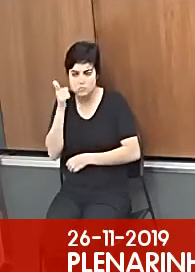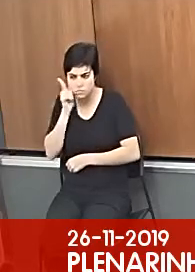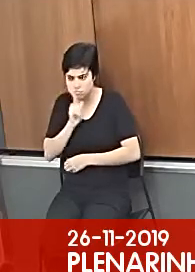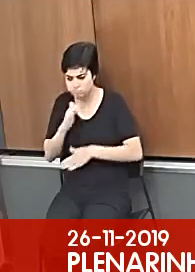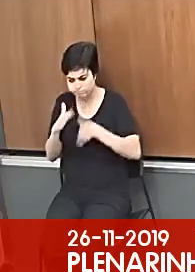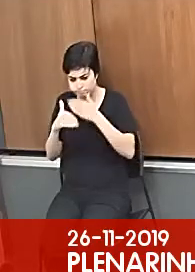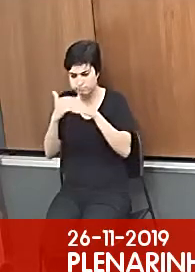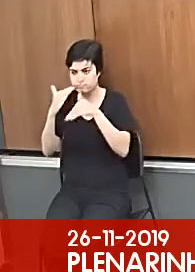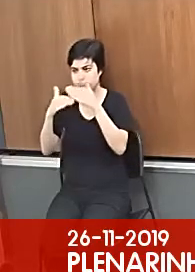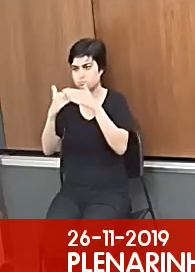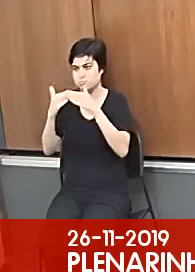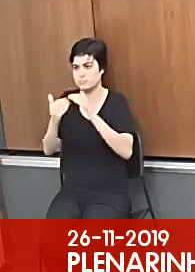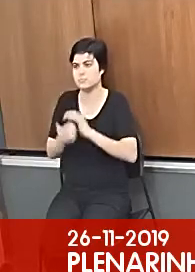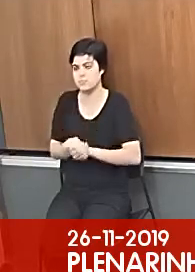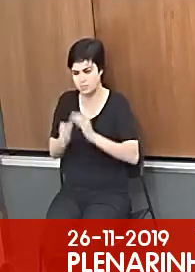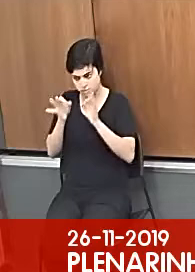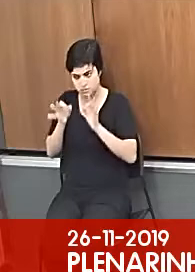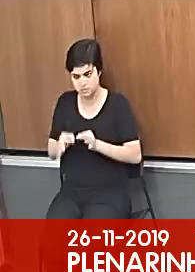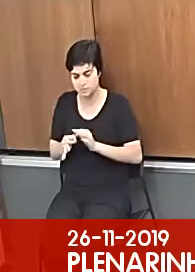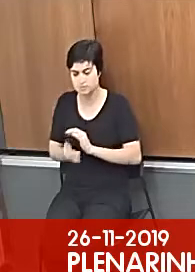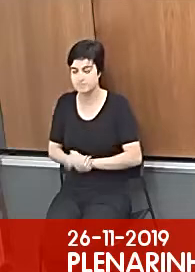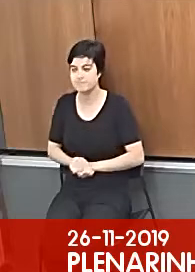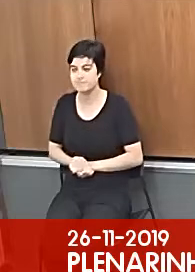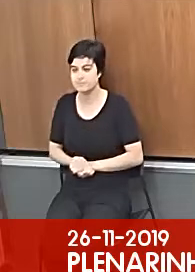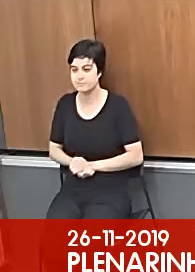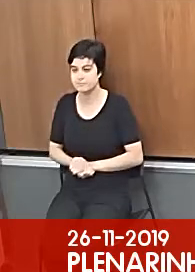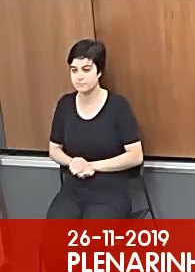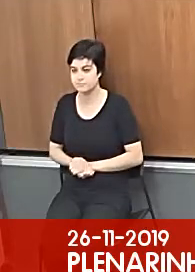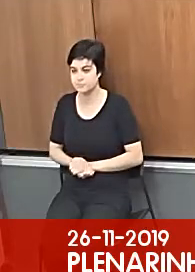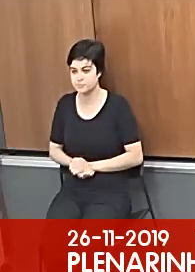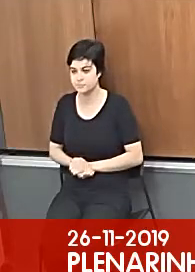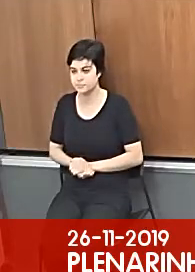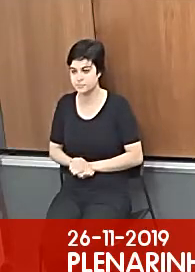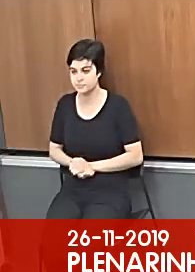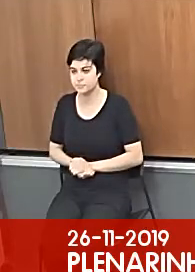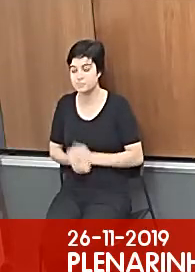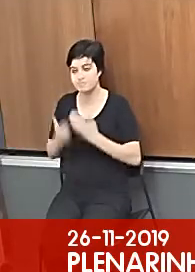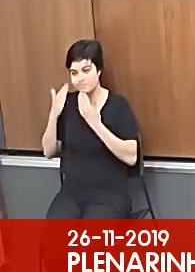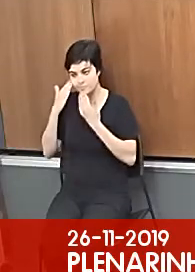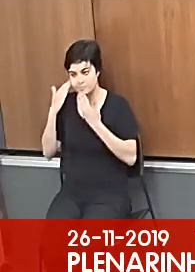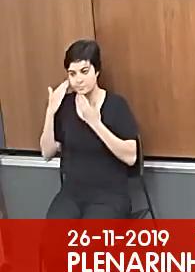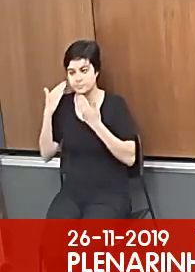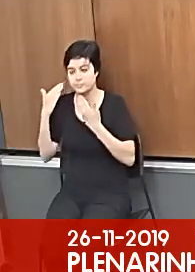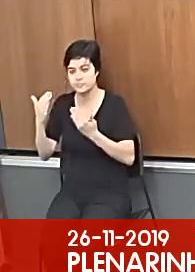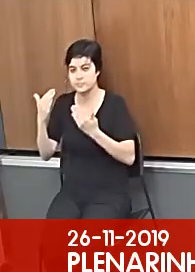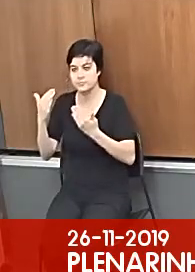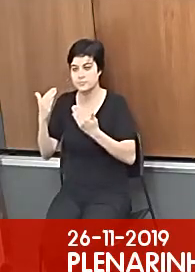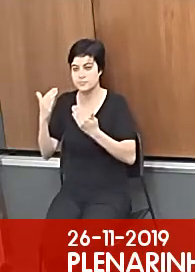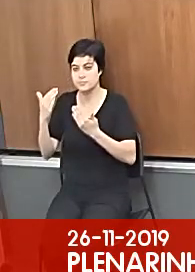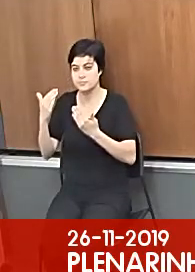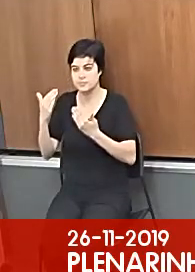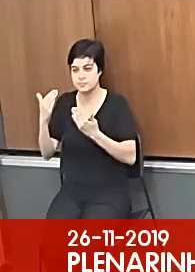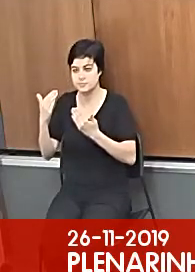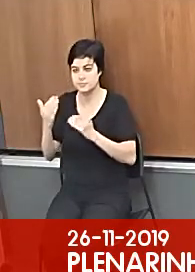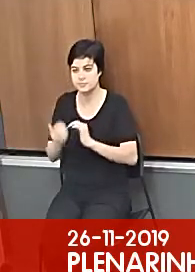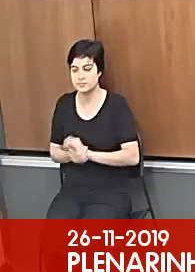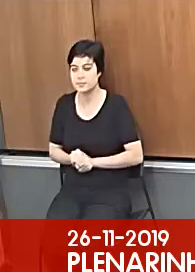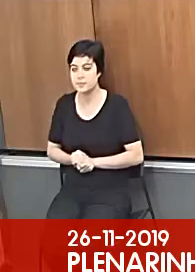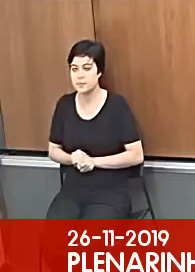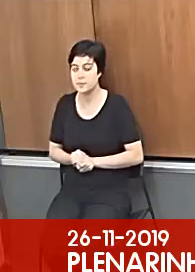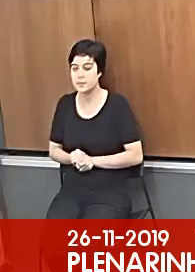caminhar, ter um rumo aí. Pode ter certeza disso. Sim. Ah, obrigada pela seu